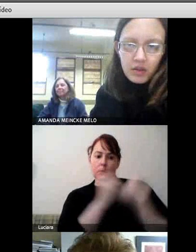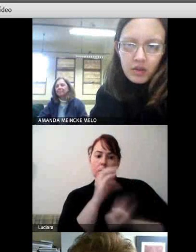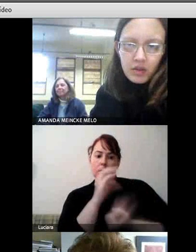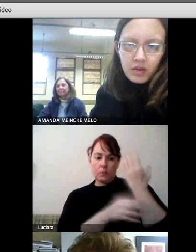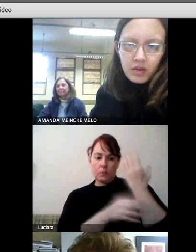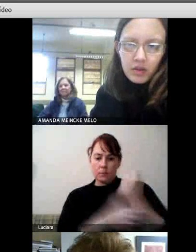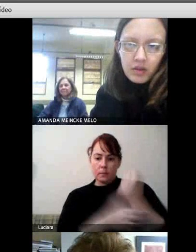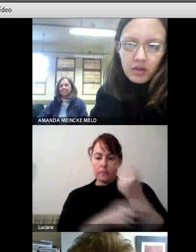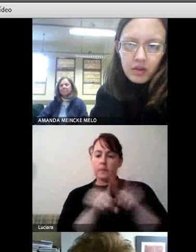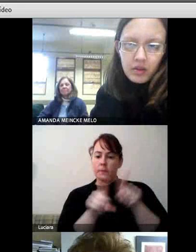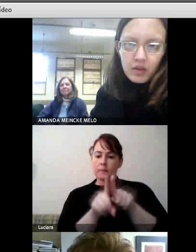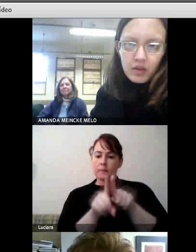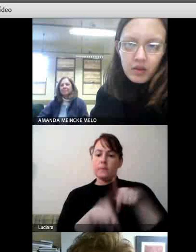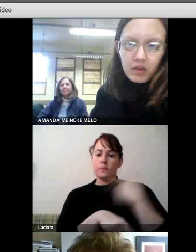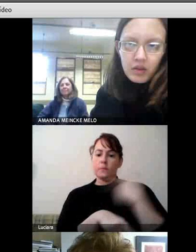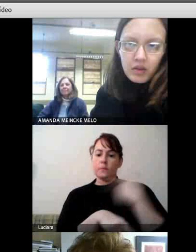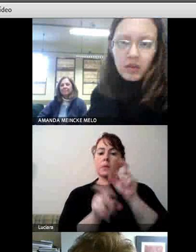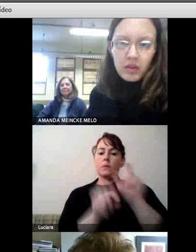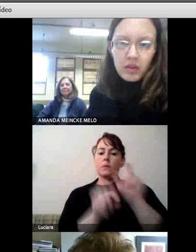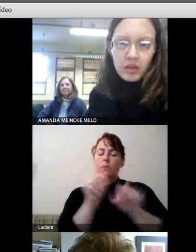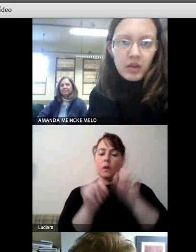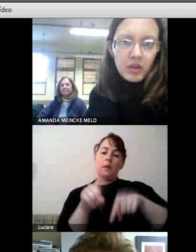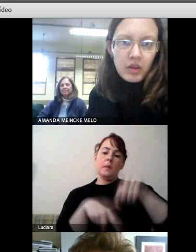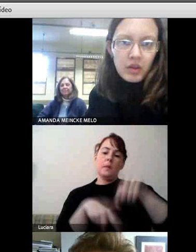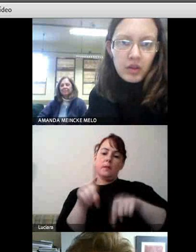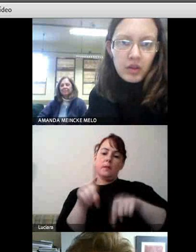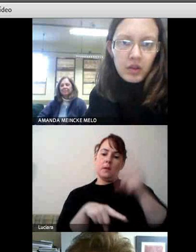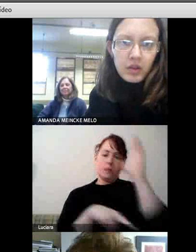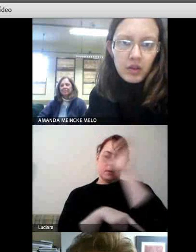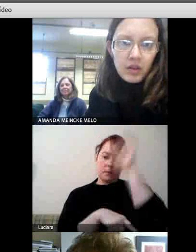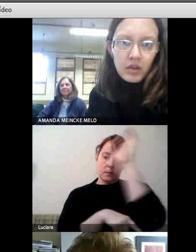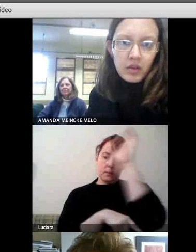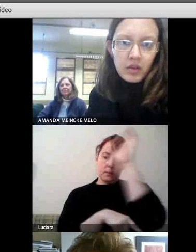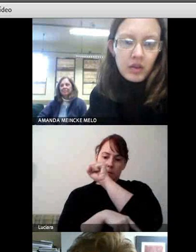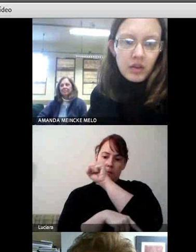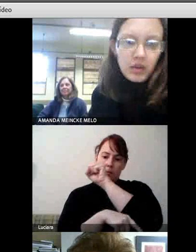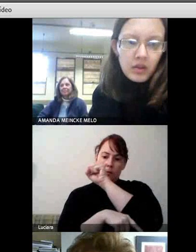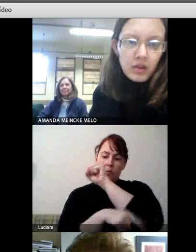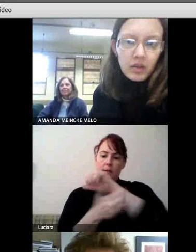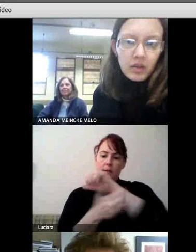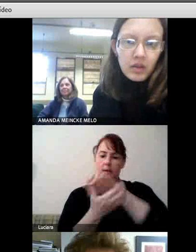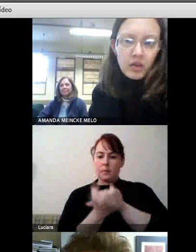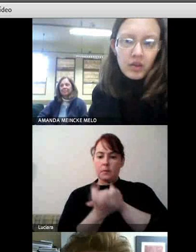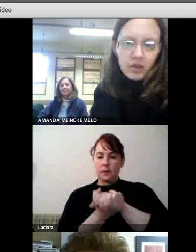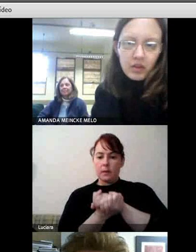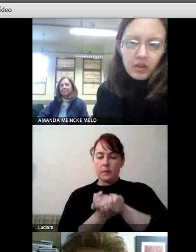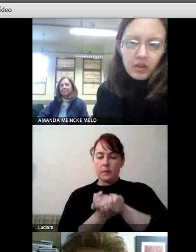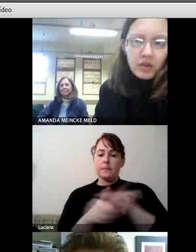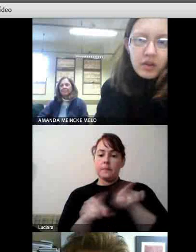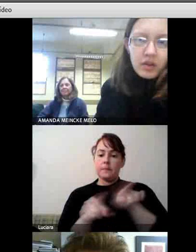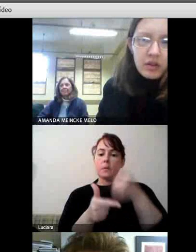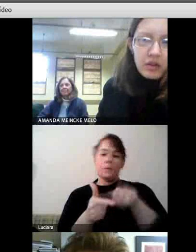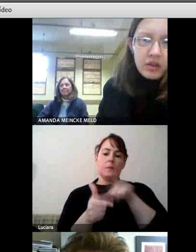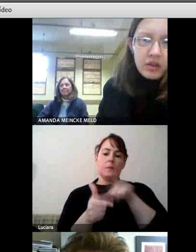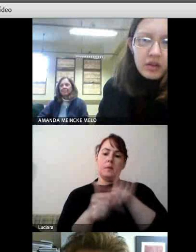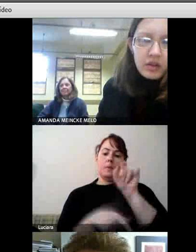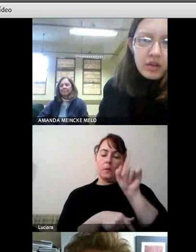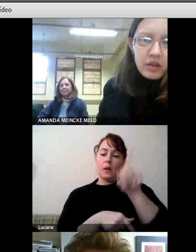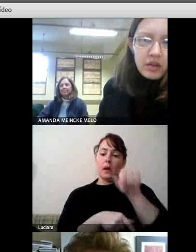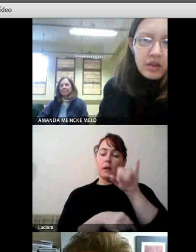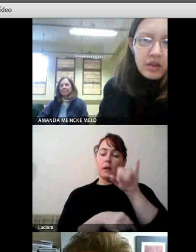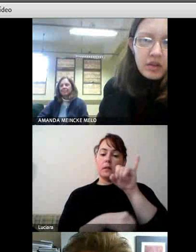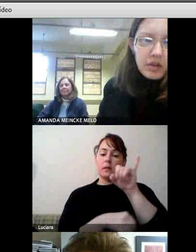mesma cobrança. Se nós sabemos que eles são diferentes, não existe 2 alunos iguais, eles têm que